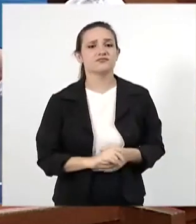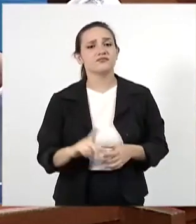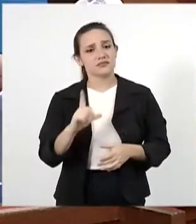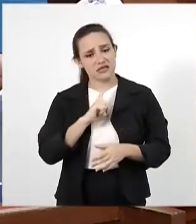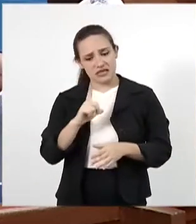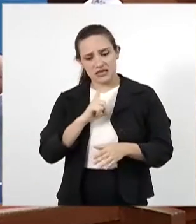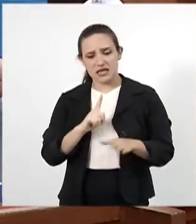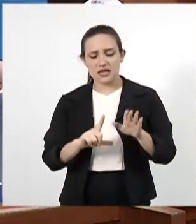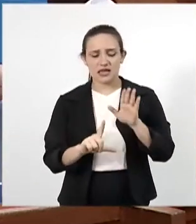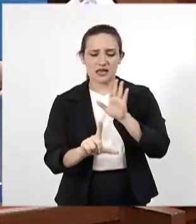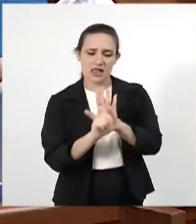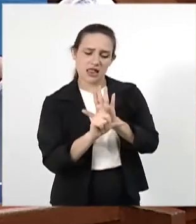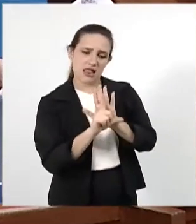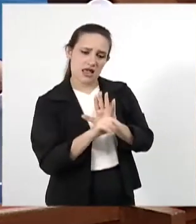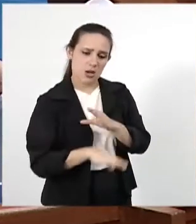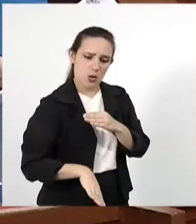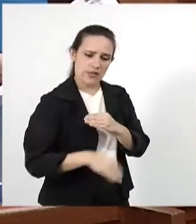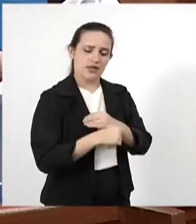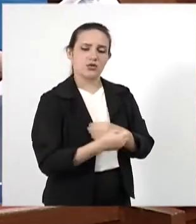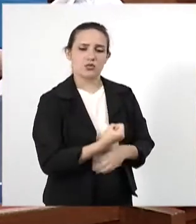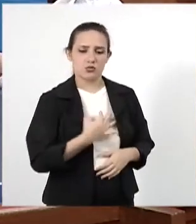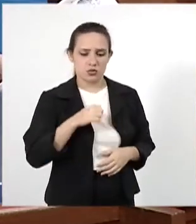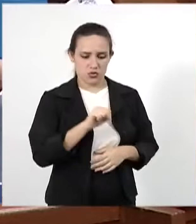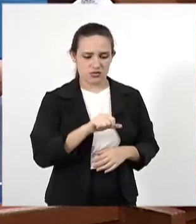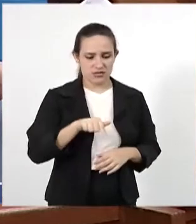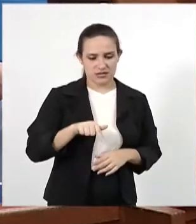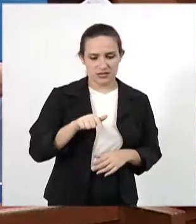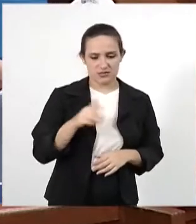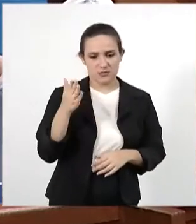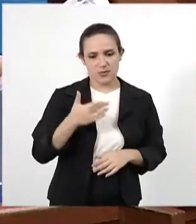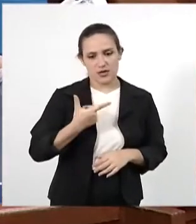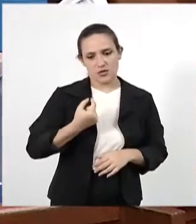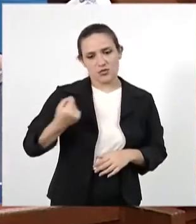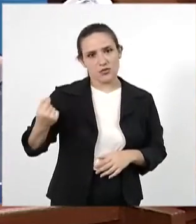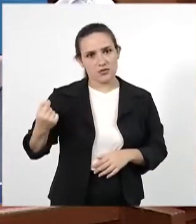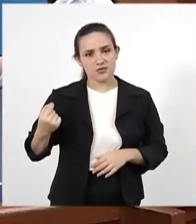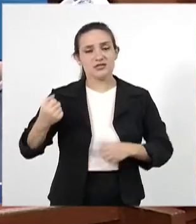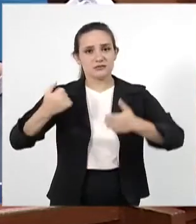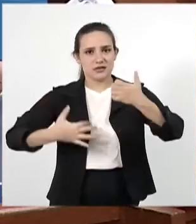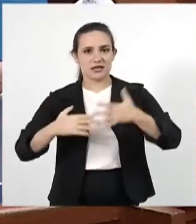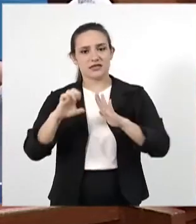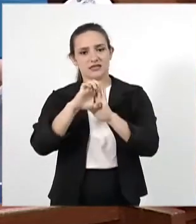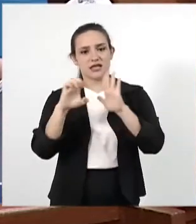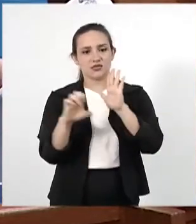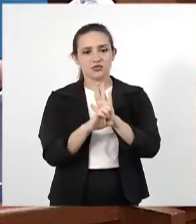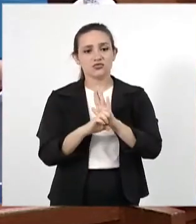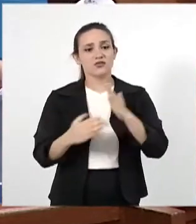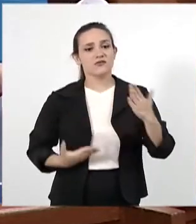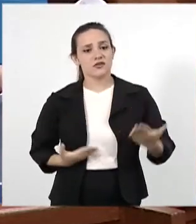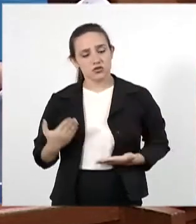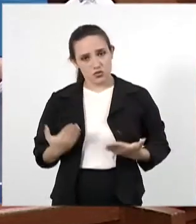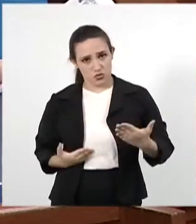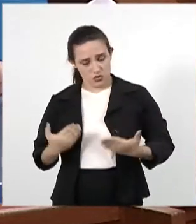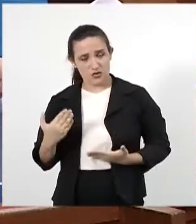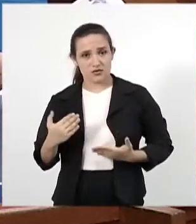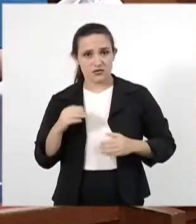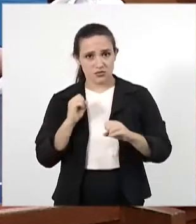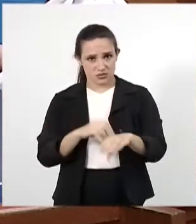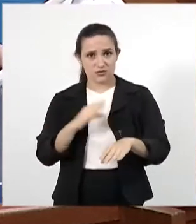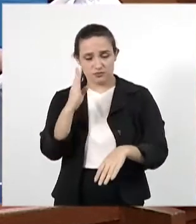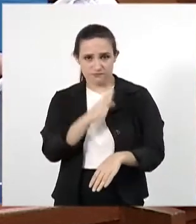Complementar número 87/2000, que dispõe sobre o Estatuto dos Profissionais de Educação Básica do Estado de Mato Grosso do Sul,